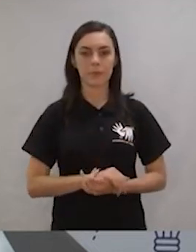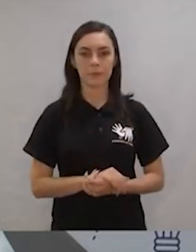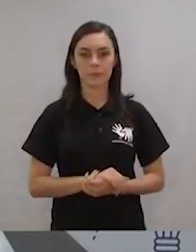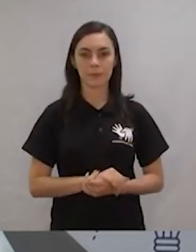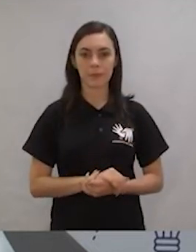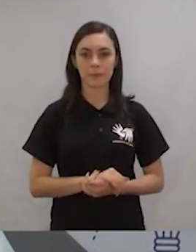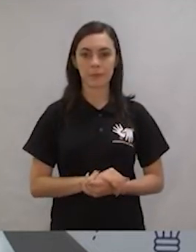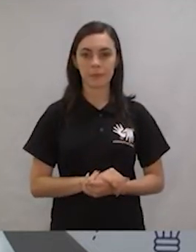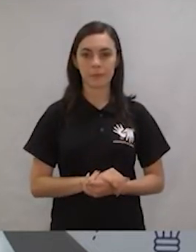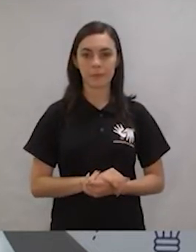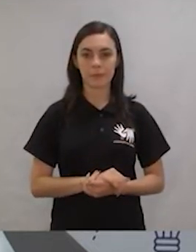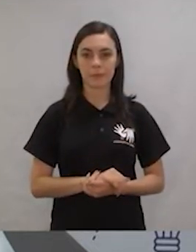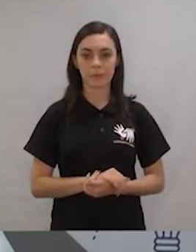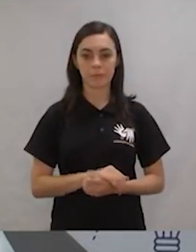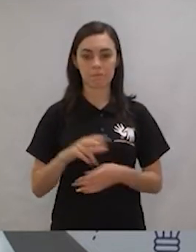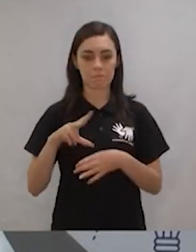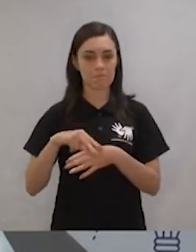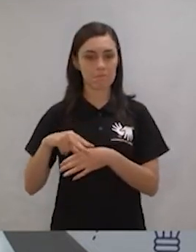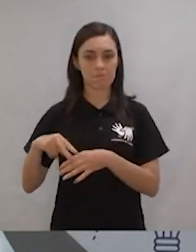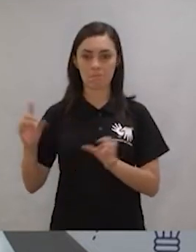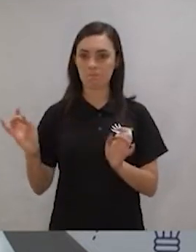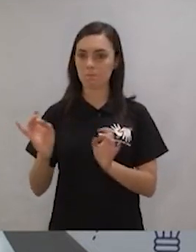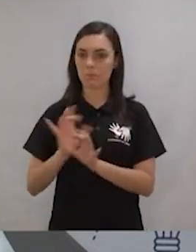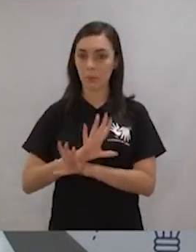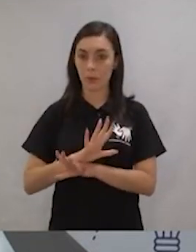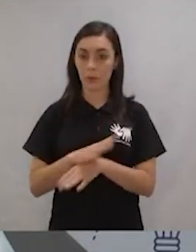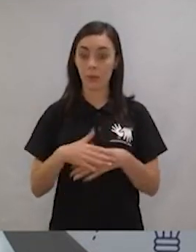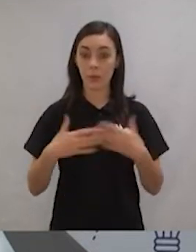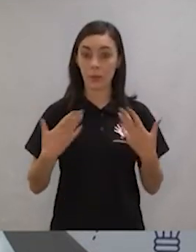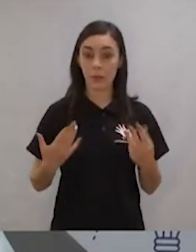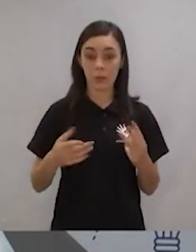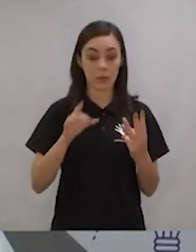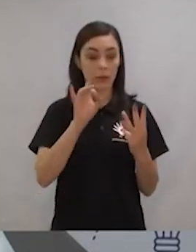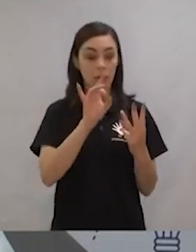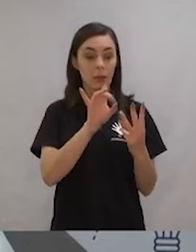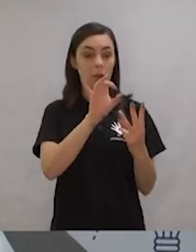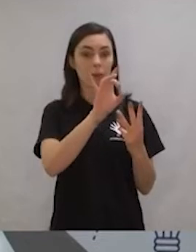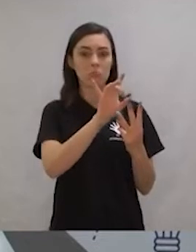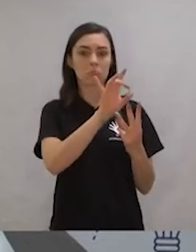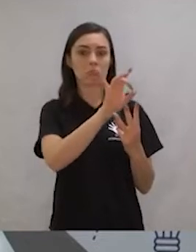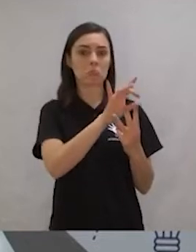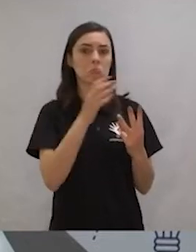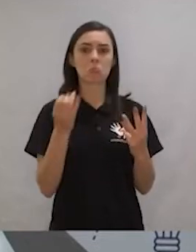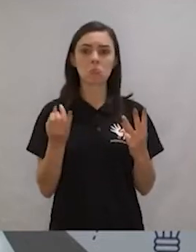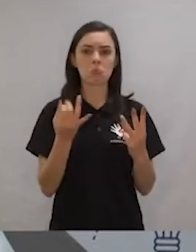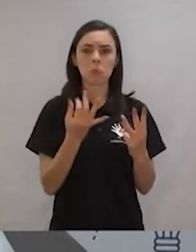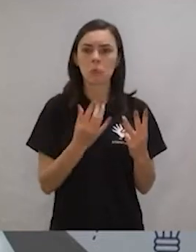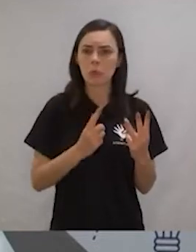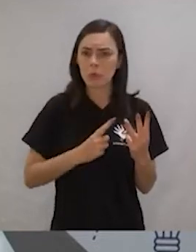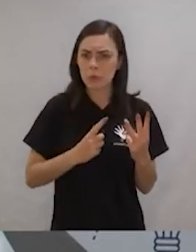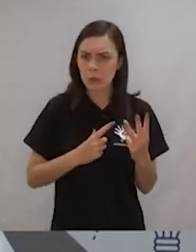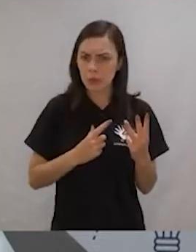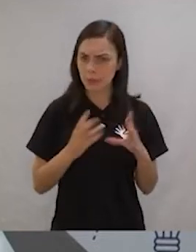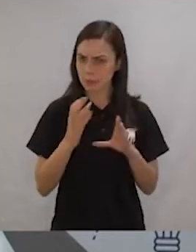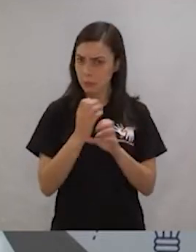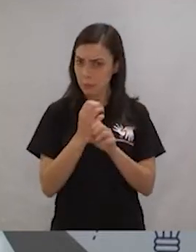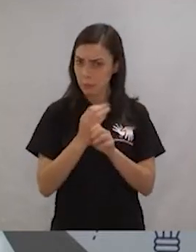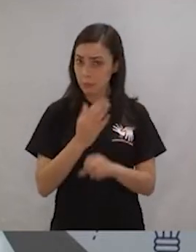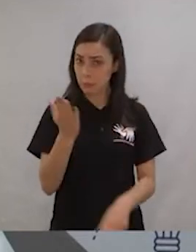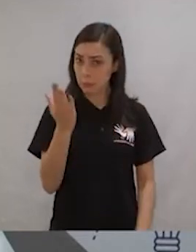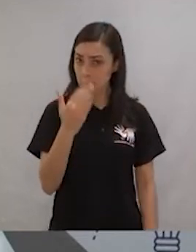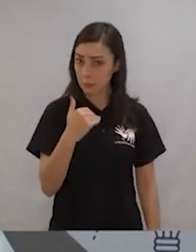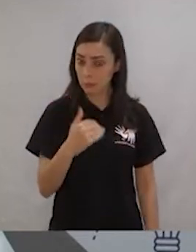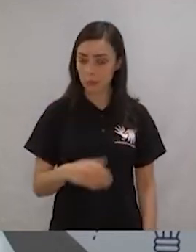1, 2, 3, 4, 5, 6, 7, 8, 9. Terminou os meus grampos. Em cada um ficou quanto? Vamos